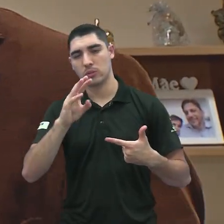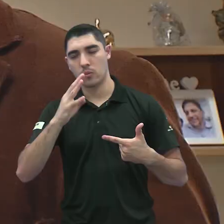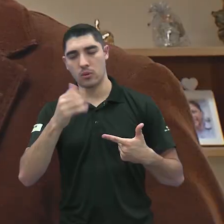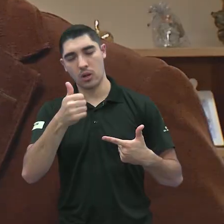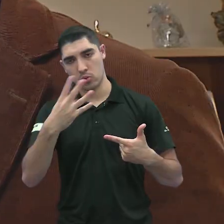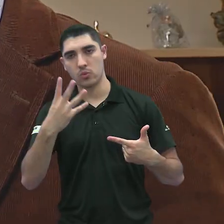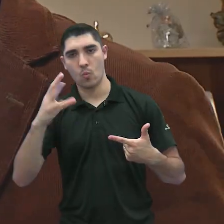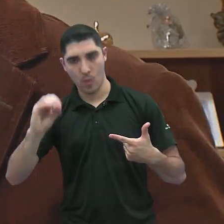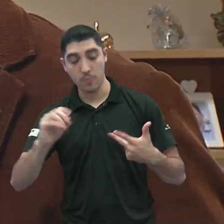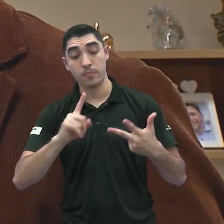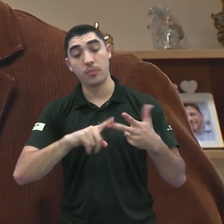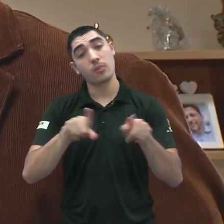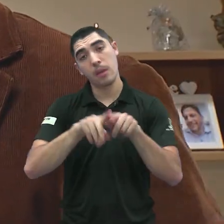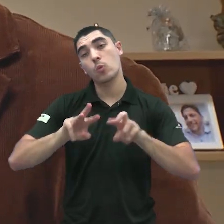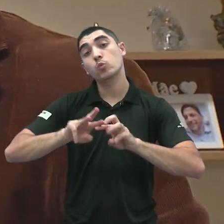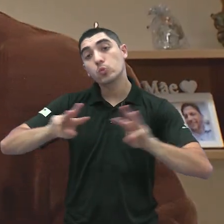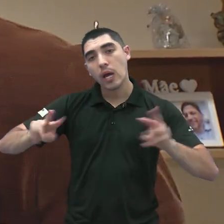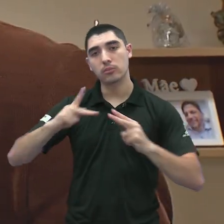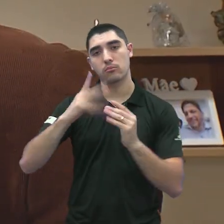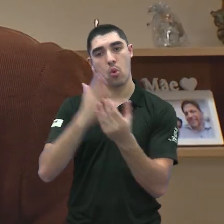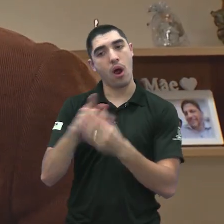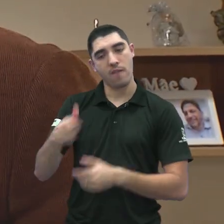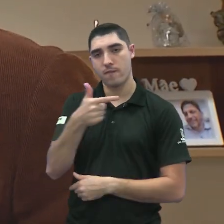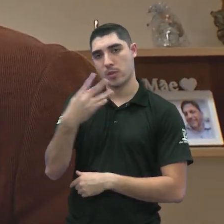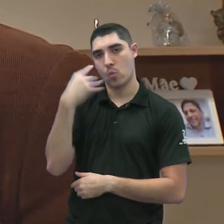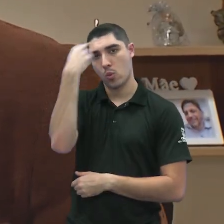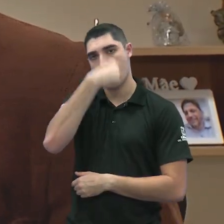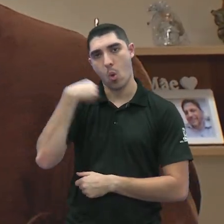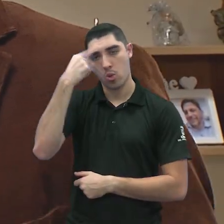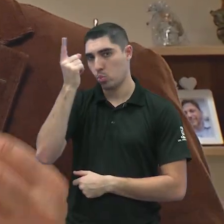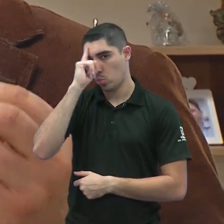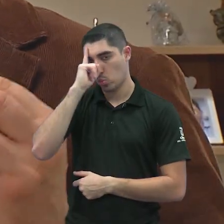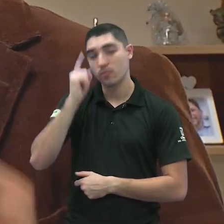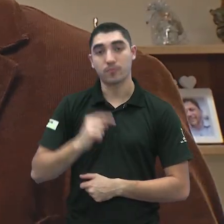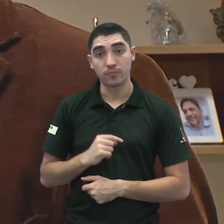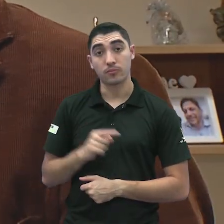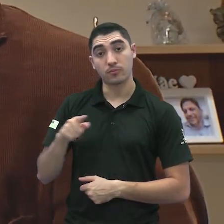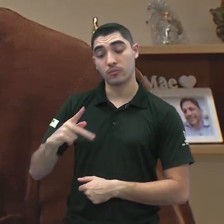151-3909-1440 e temos também a plataforma digital, e aí vai 24 horas por dia.